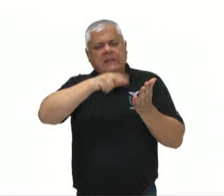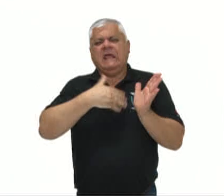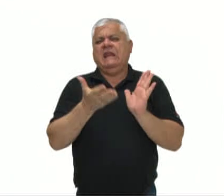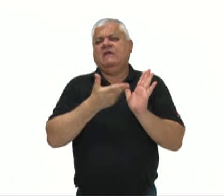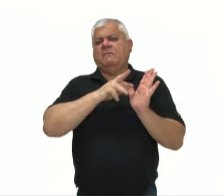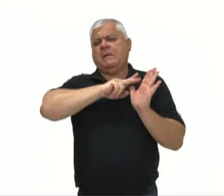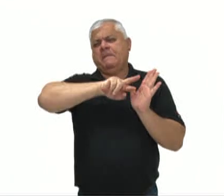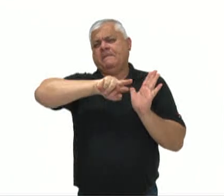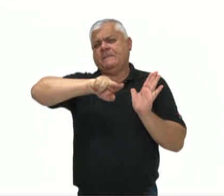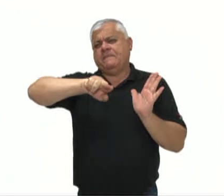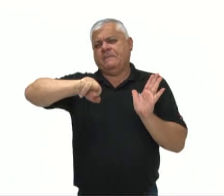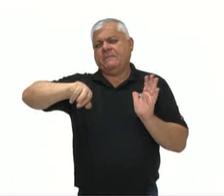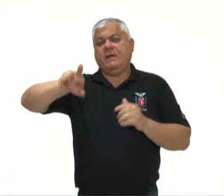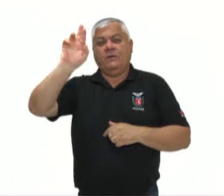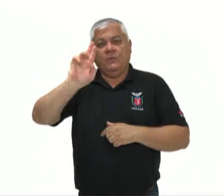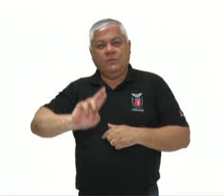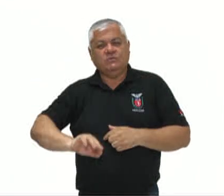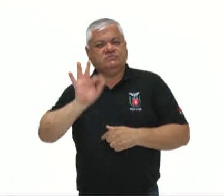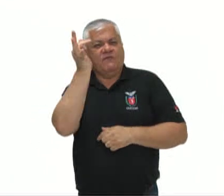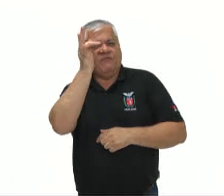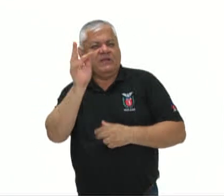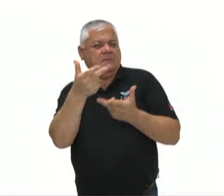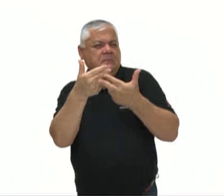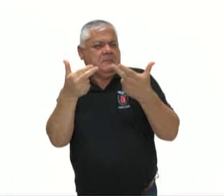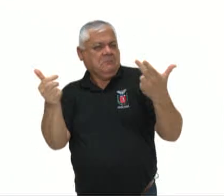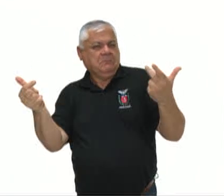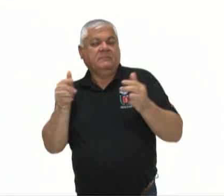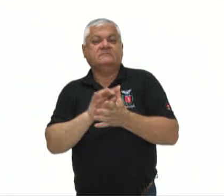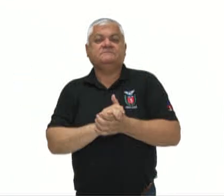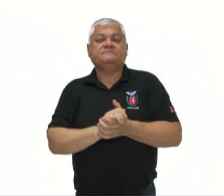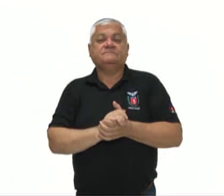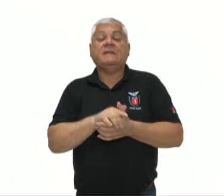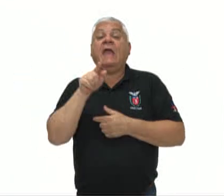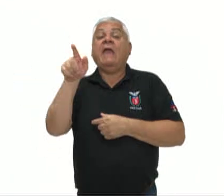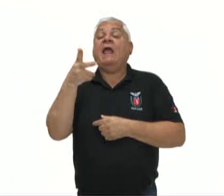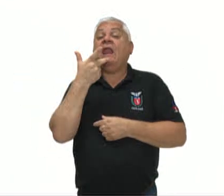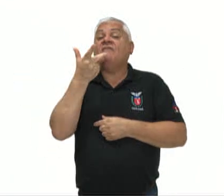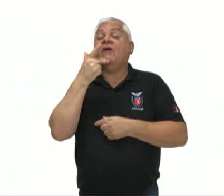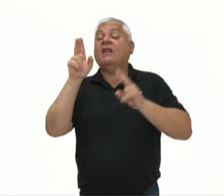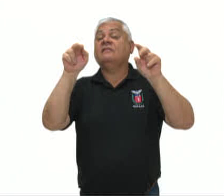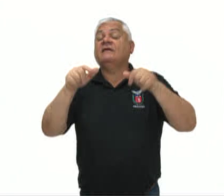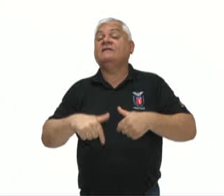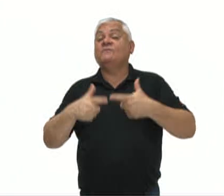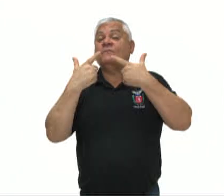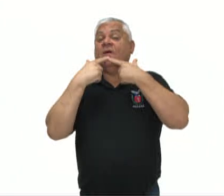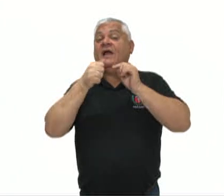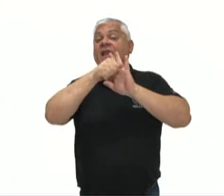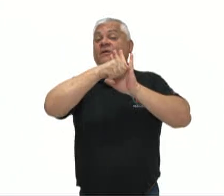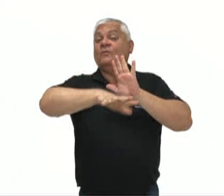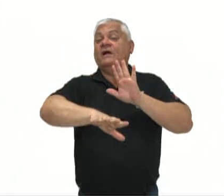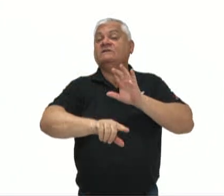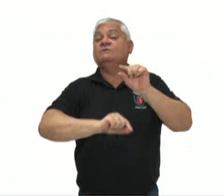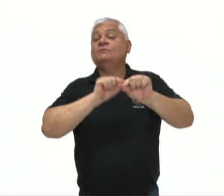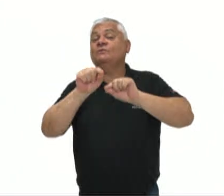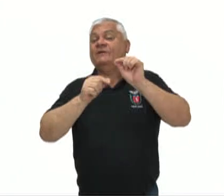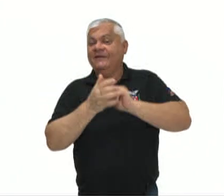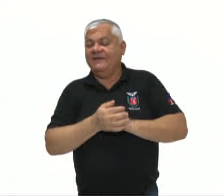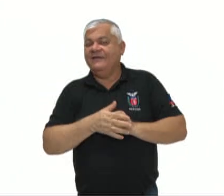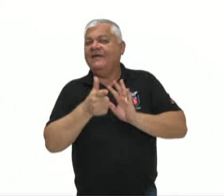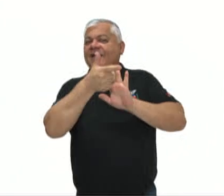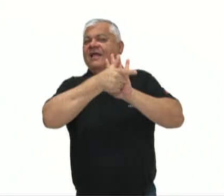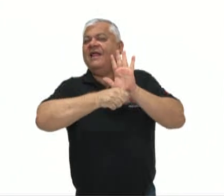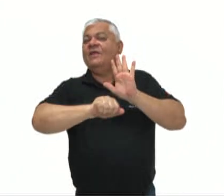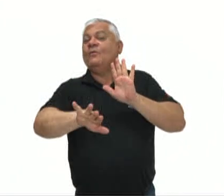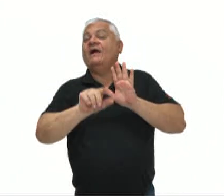autores russos, franceses, dentre outros. Em sua fala há uma figura de linguagem. Analise. Qual é a figura de